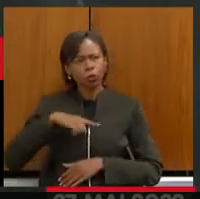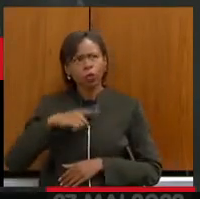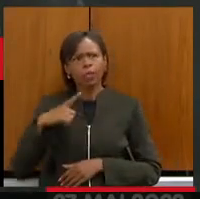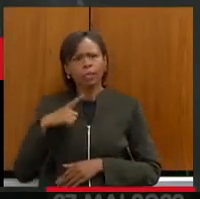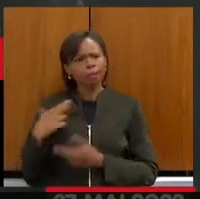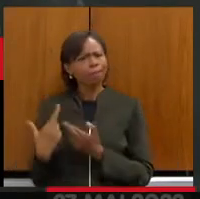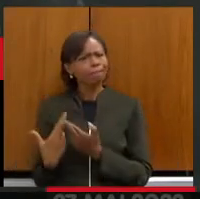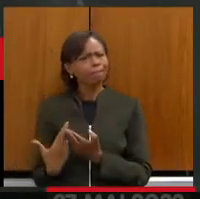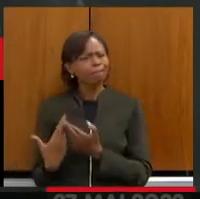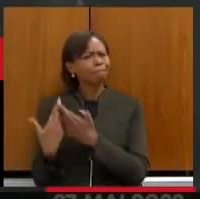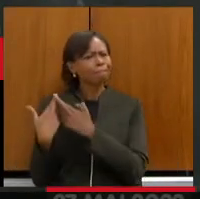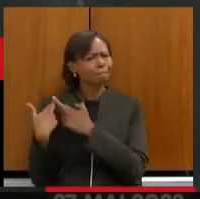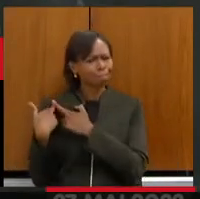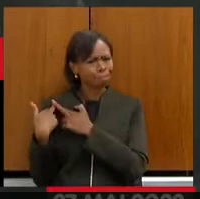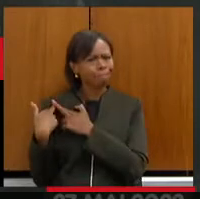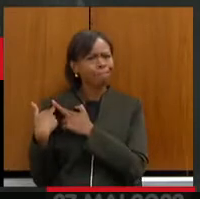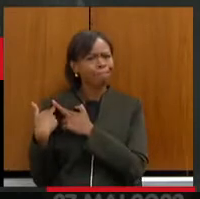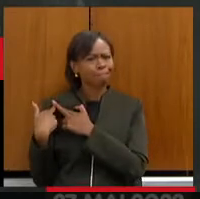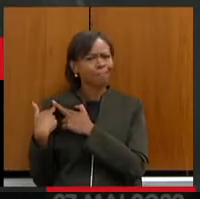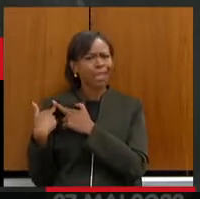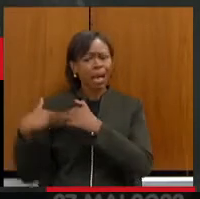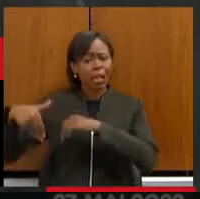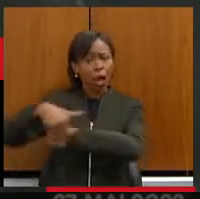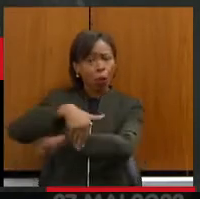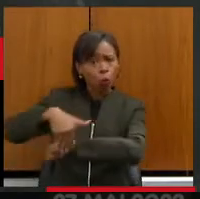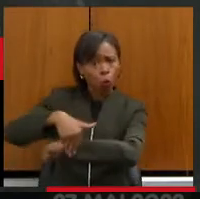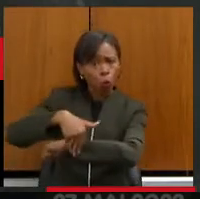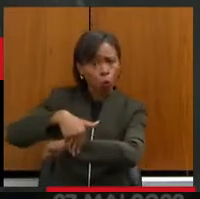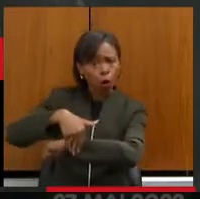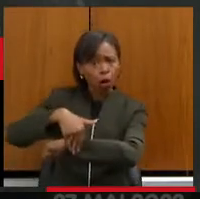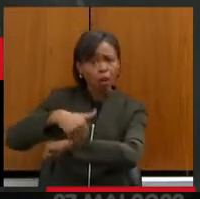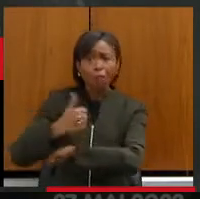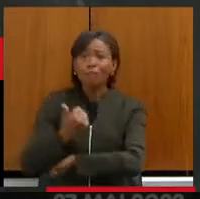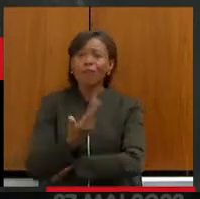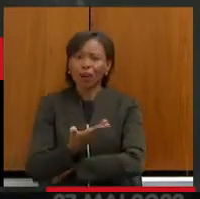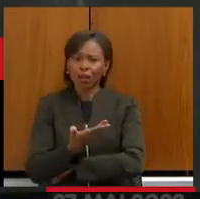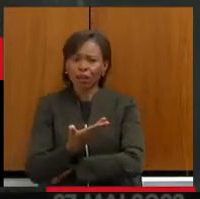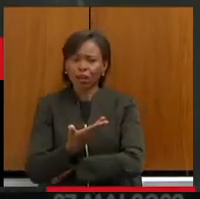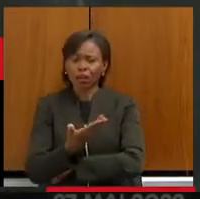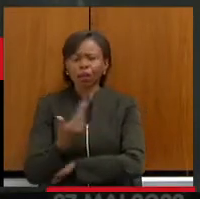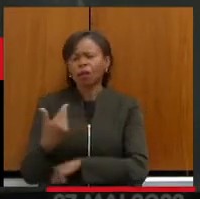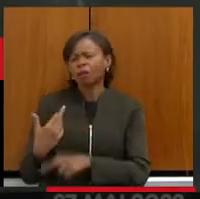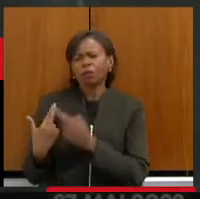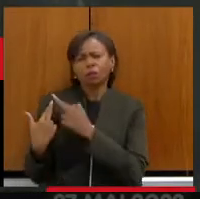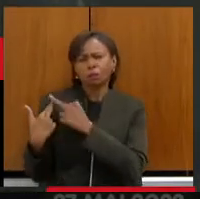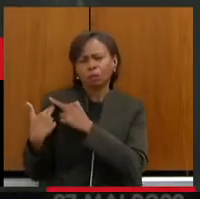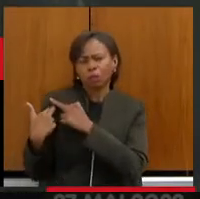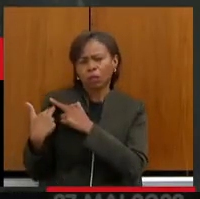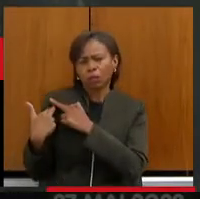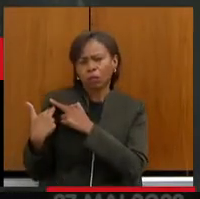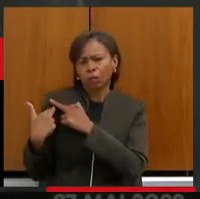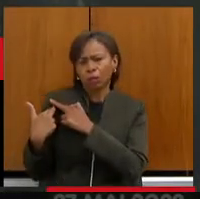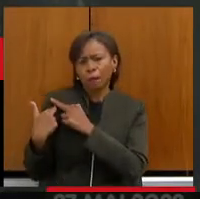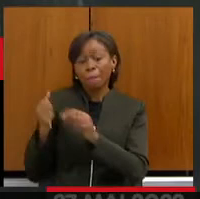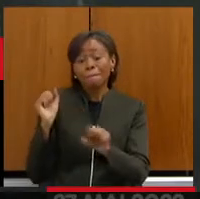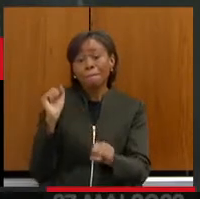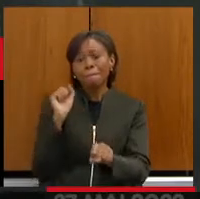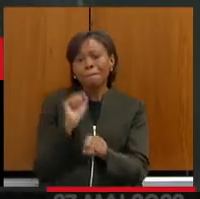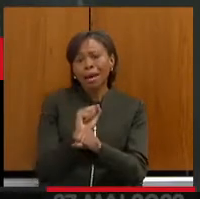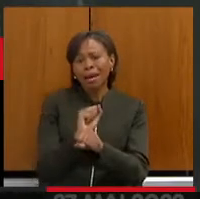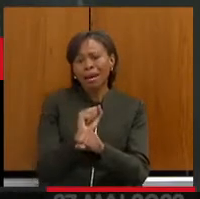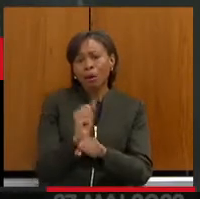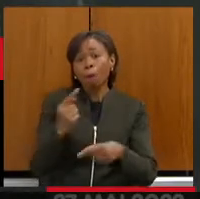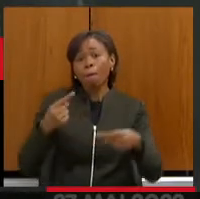e fora e fora dela interromper a política da Morte que nós estamos enfrentando em